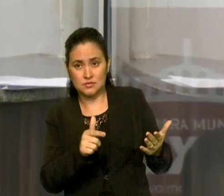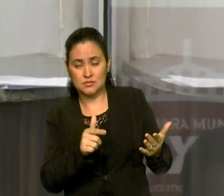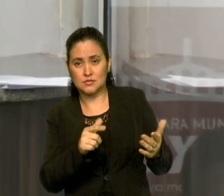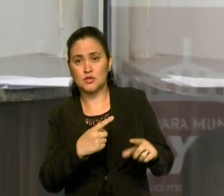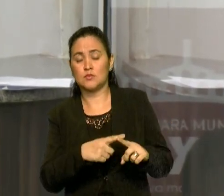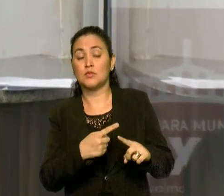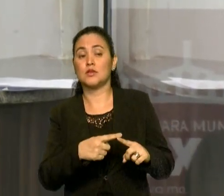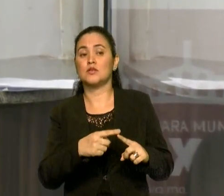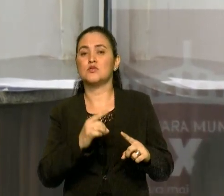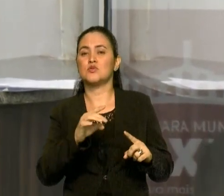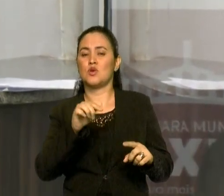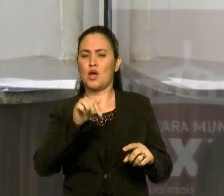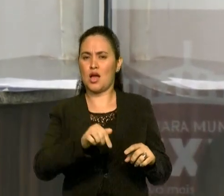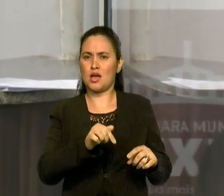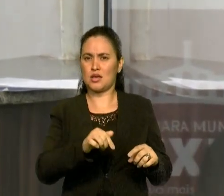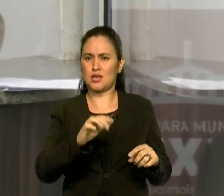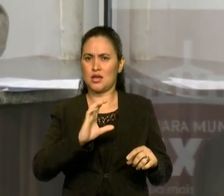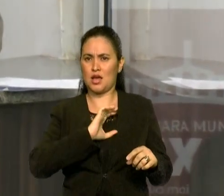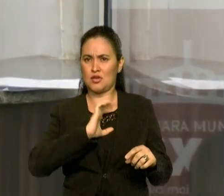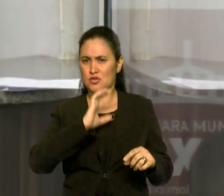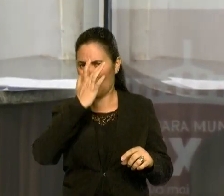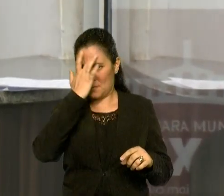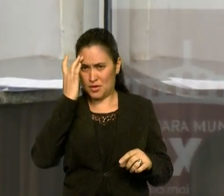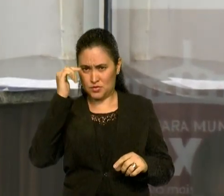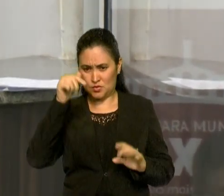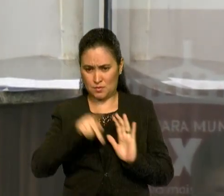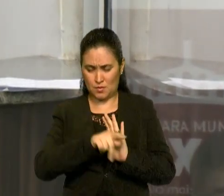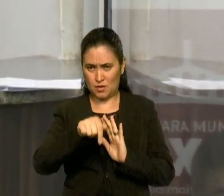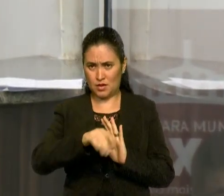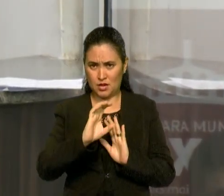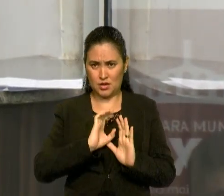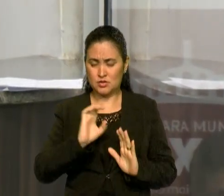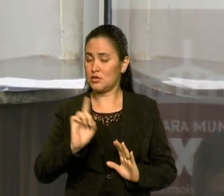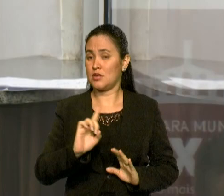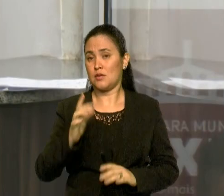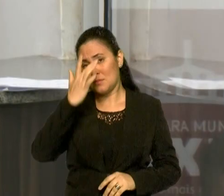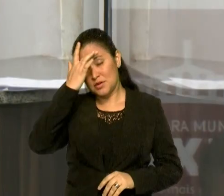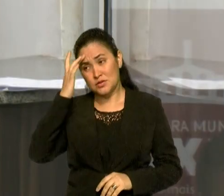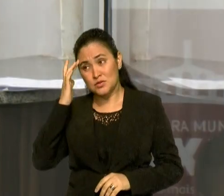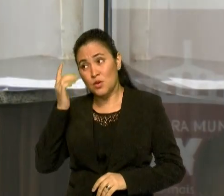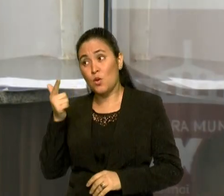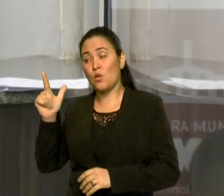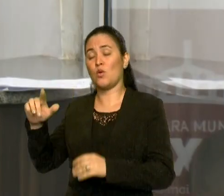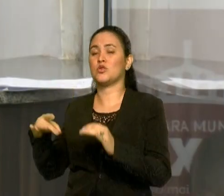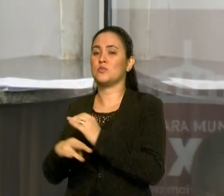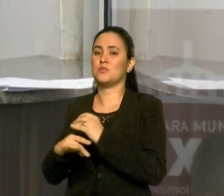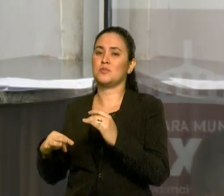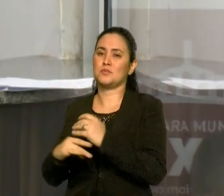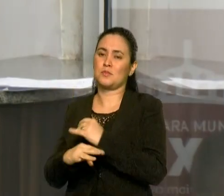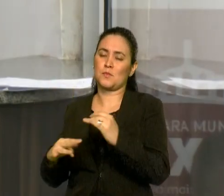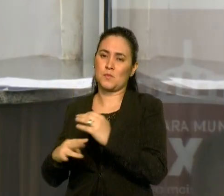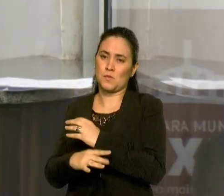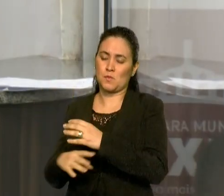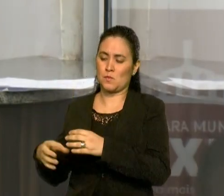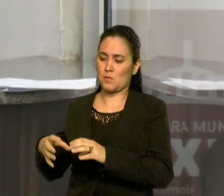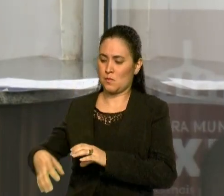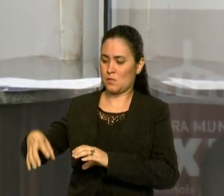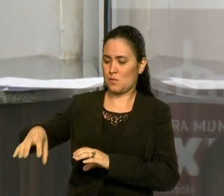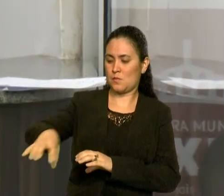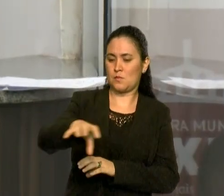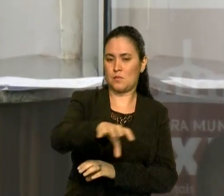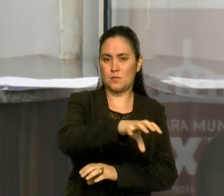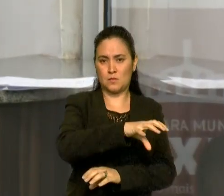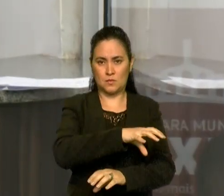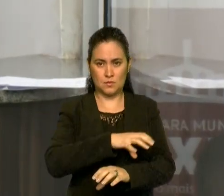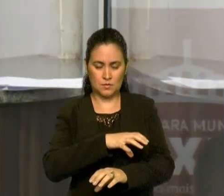nossa cidade de Caxias, mas toda a região. E tenho aqui também, gente, falar, entramos com grandes projetos, eu